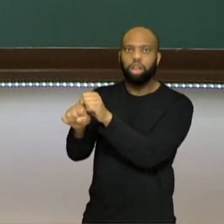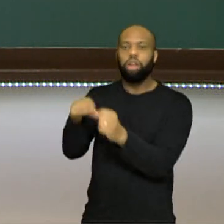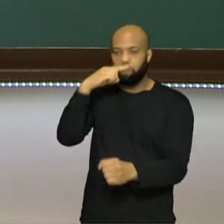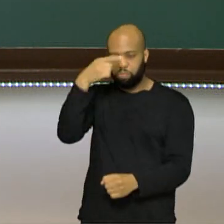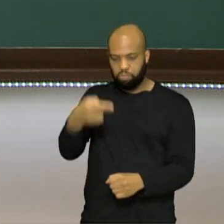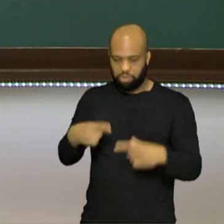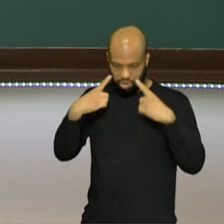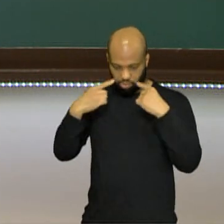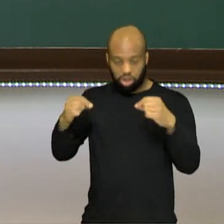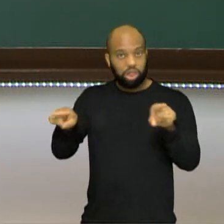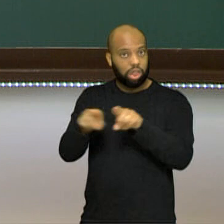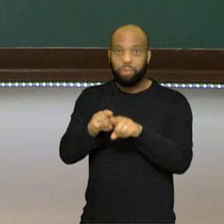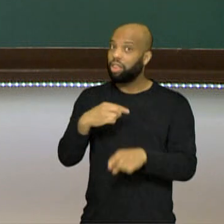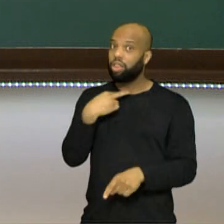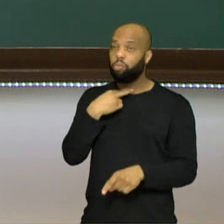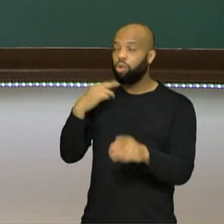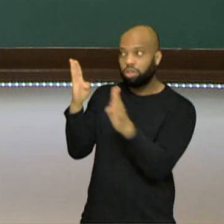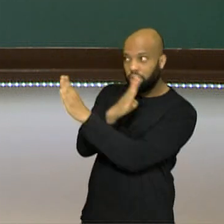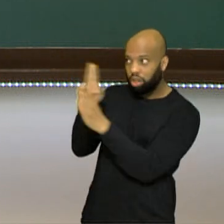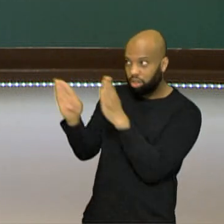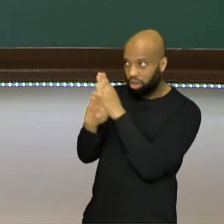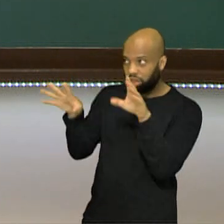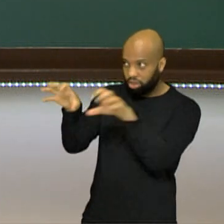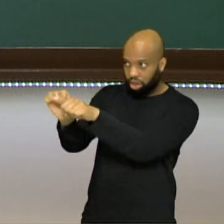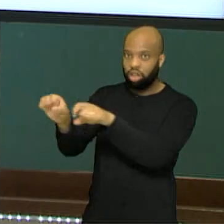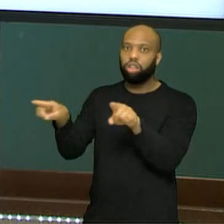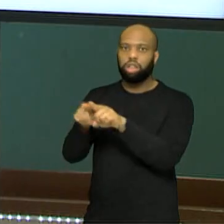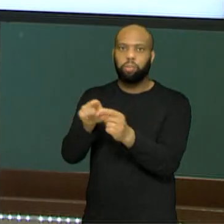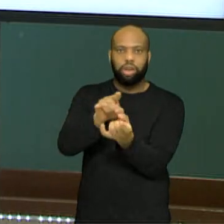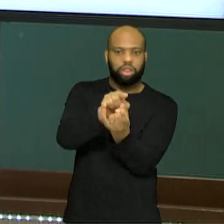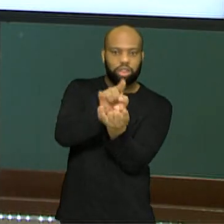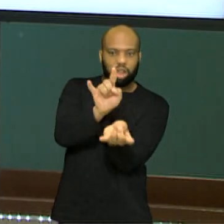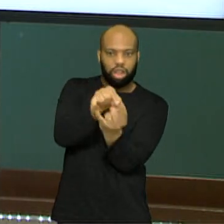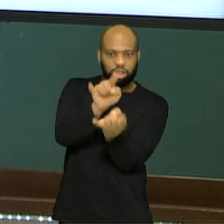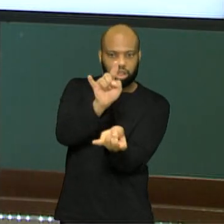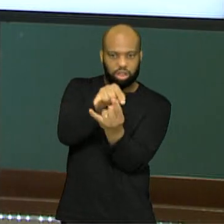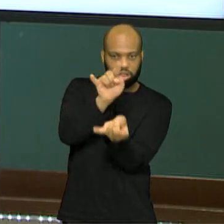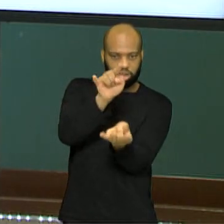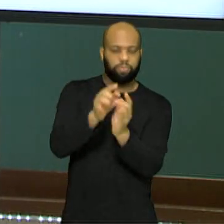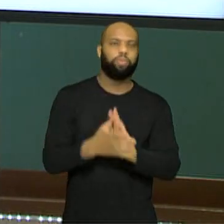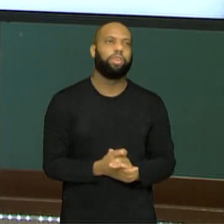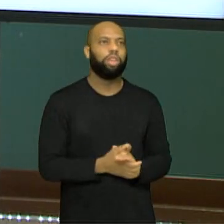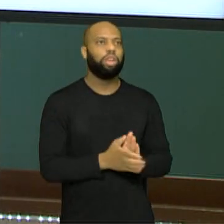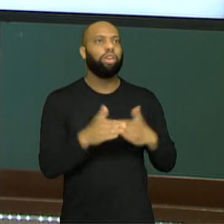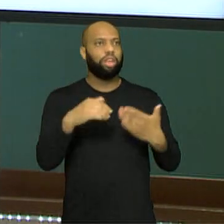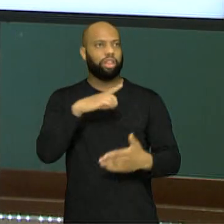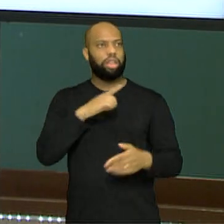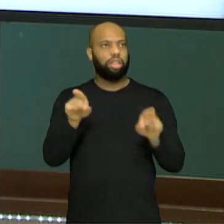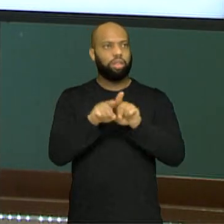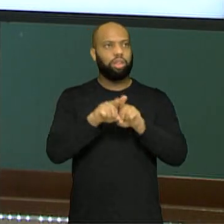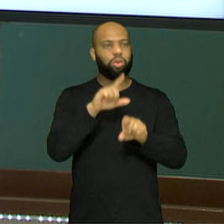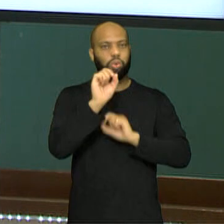de coníferas que tem na Rússia é a maior floresta do mundo, que é a taiga, ou floresta